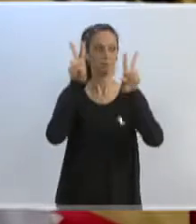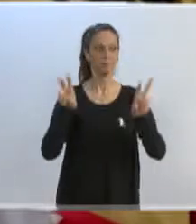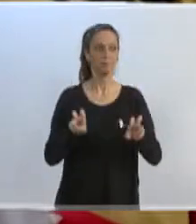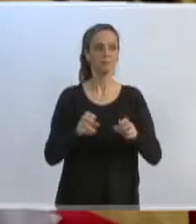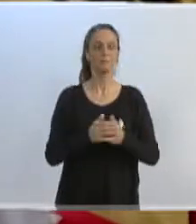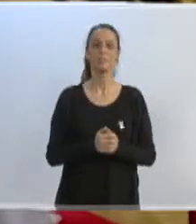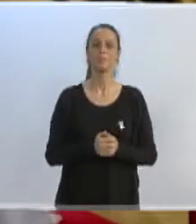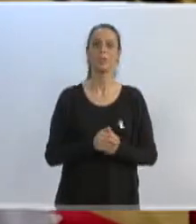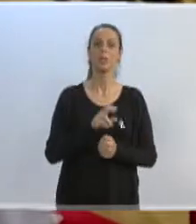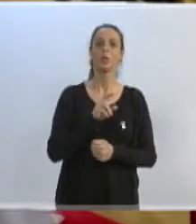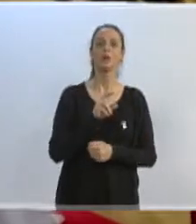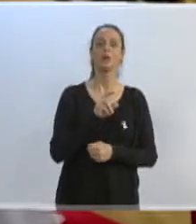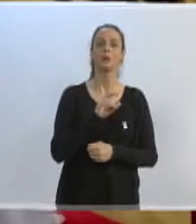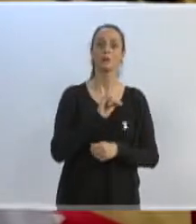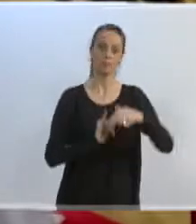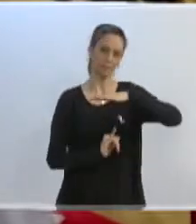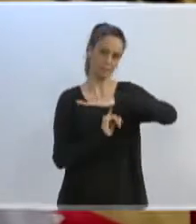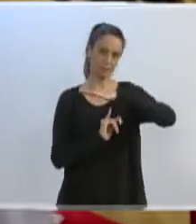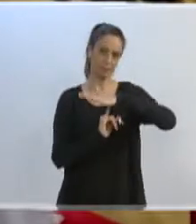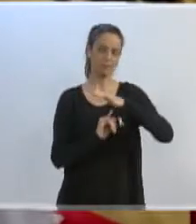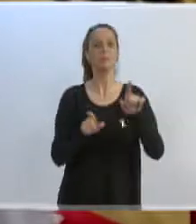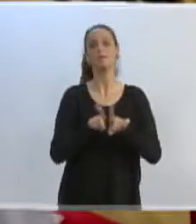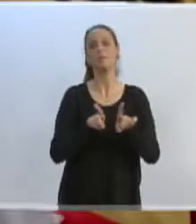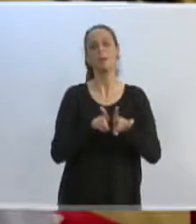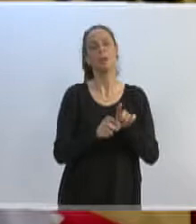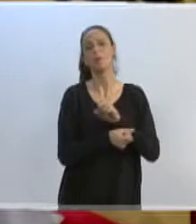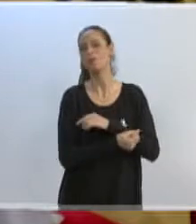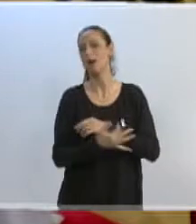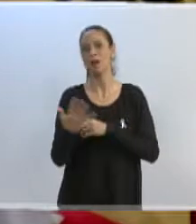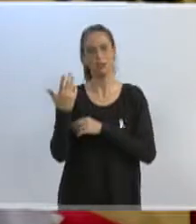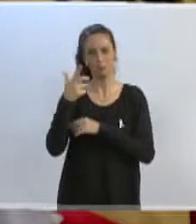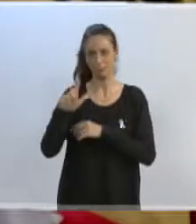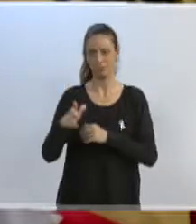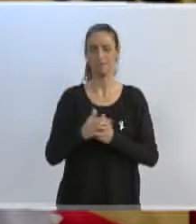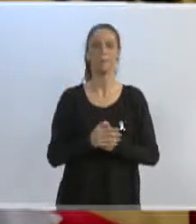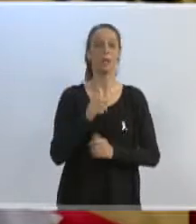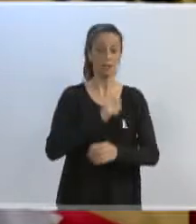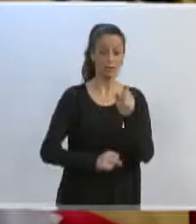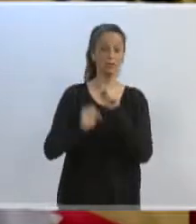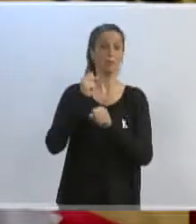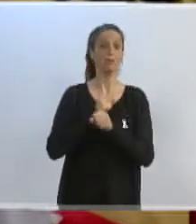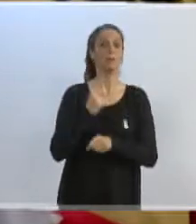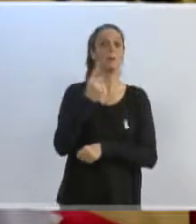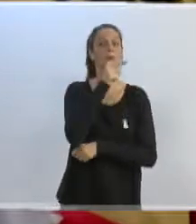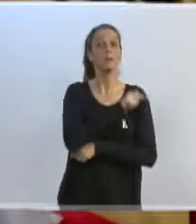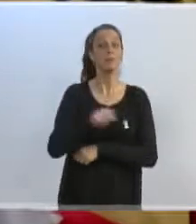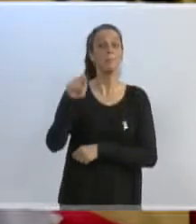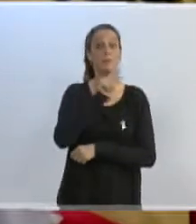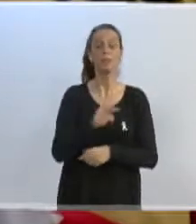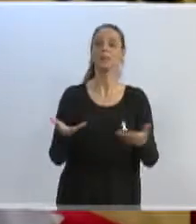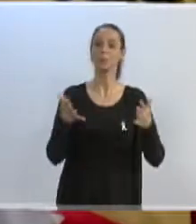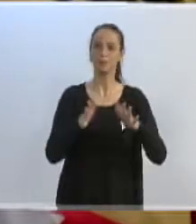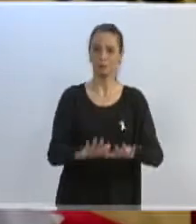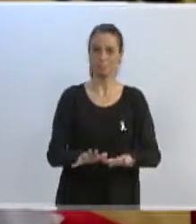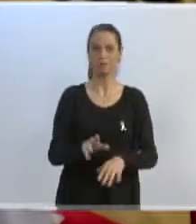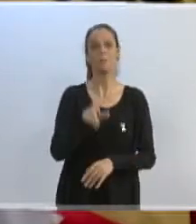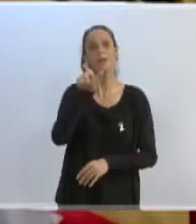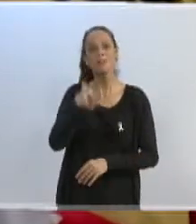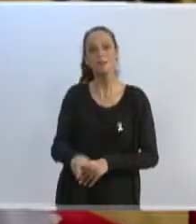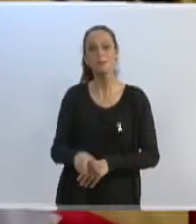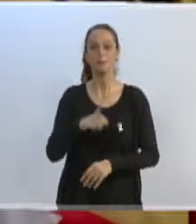o IFC, entre outras. Tá? No ano passado, a gente teve a primeira semana da inclusão da pessoa com deficiência,